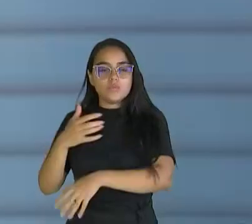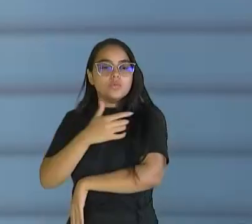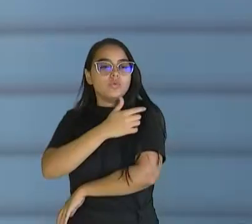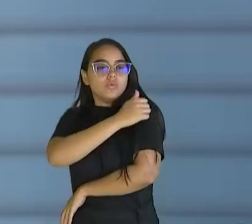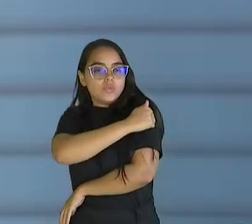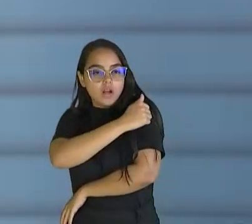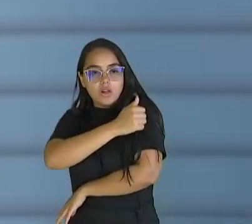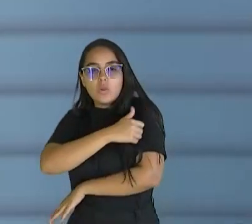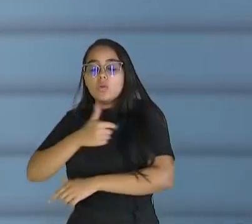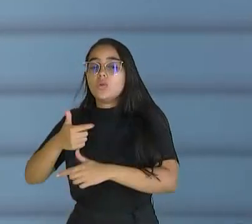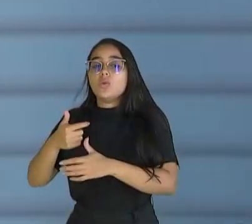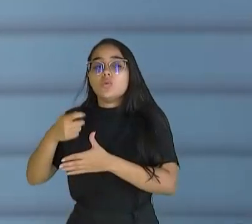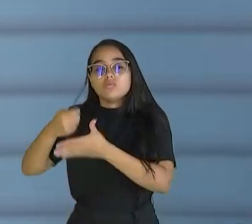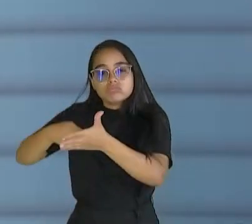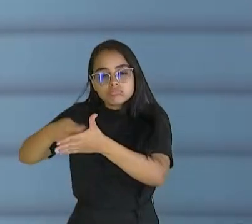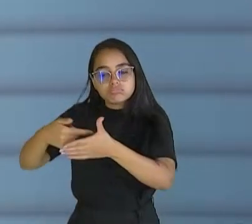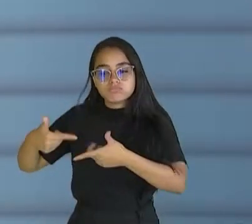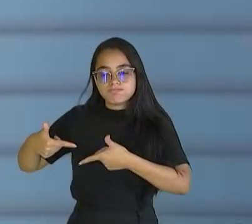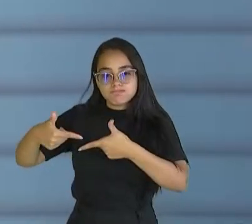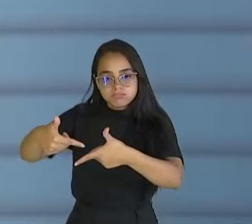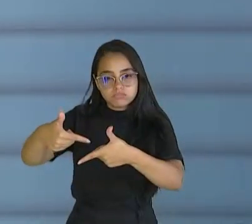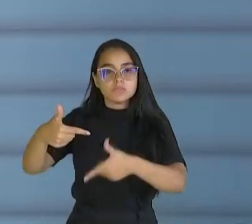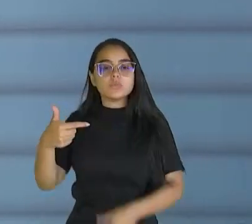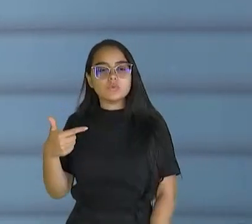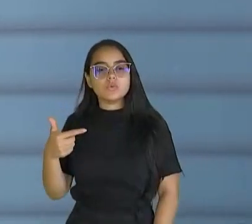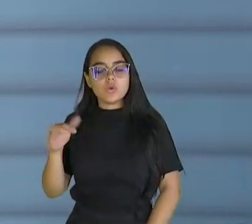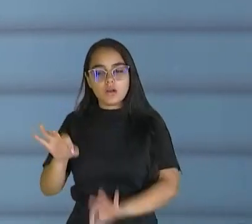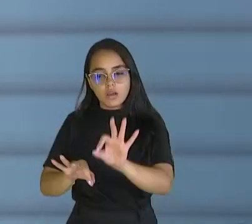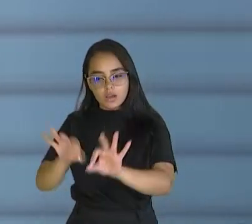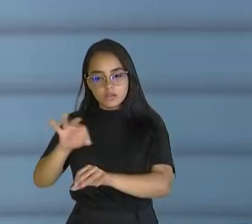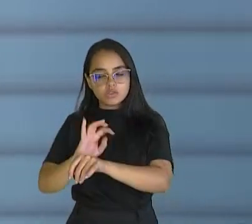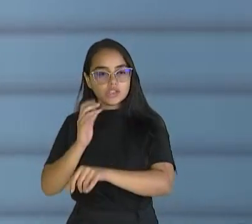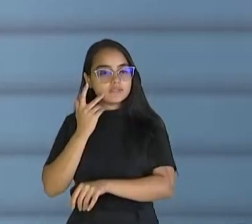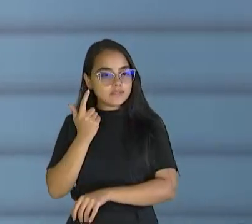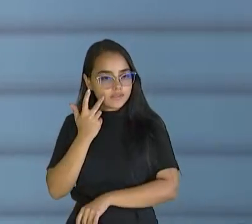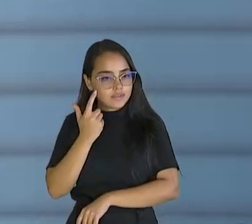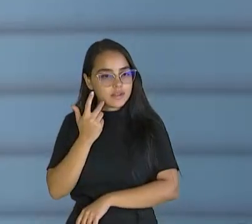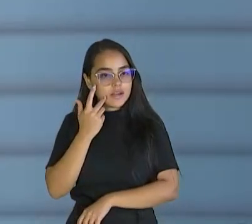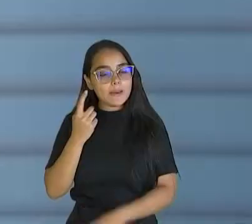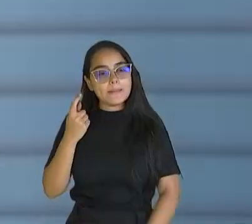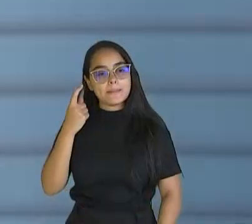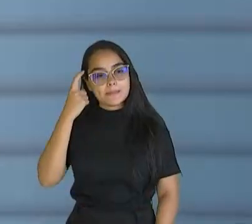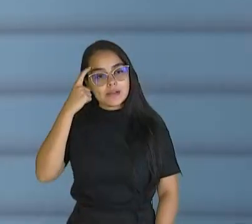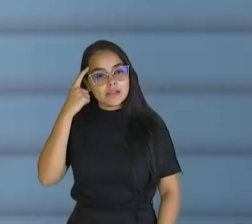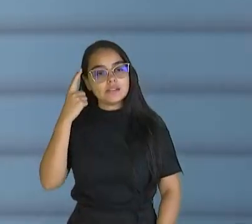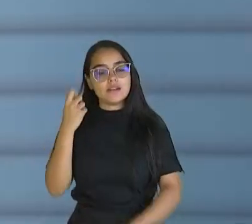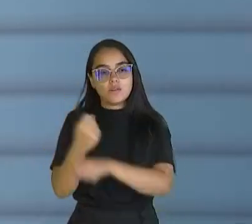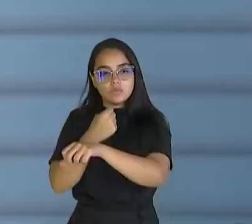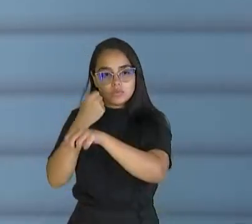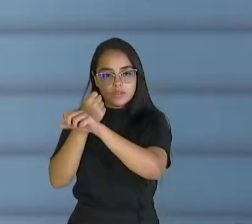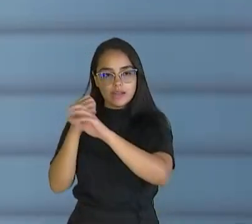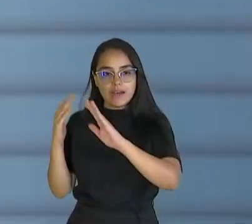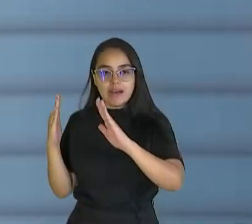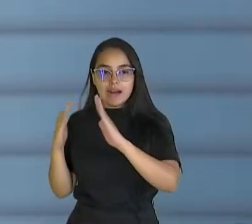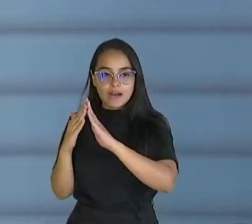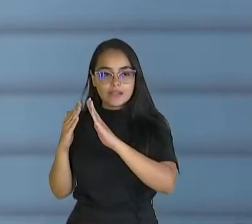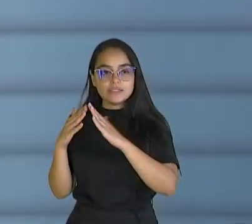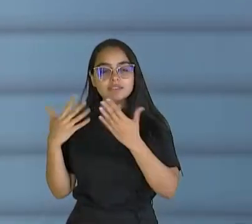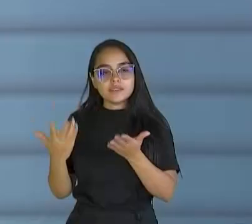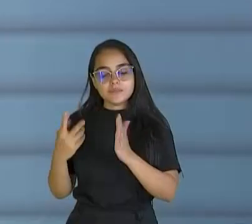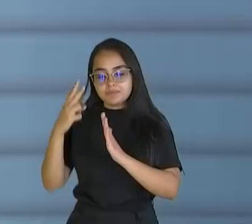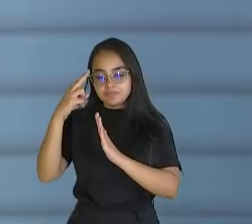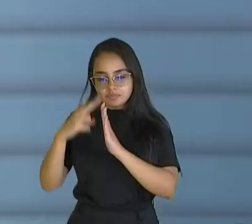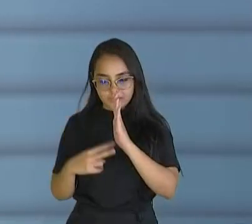de estudantes, que foi do Centro Estudantal Cearense, que se organizou para pensar e construir a casa. Então, a gente foi lendo